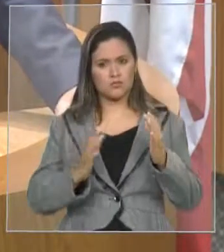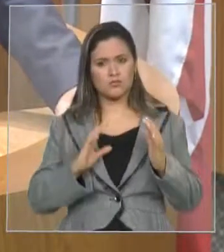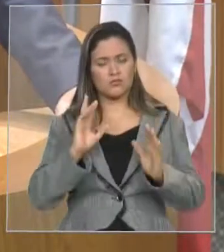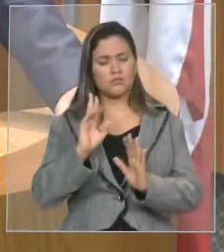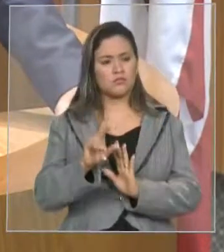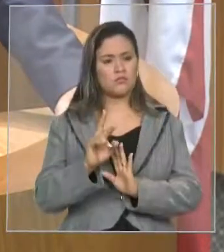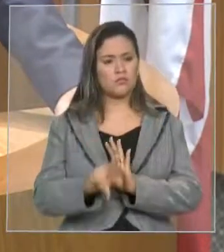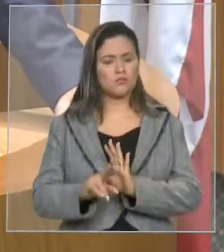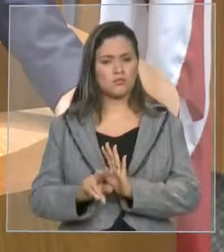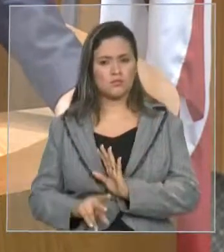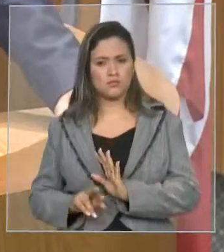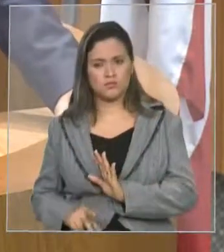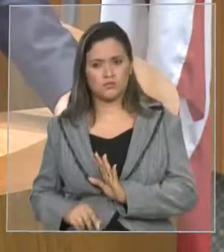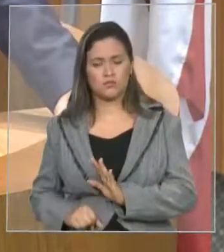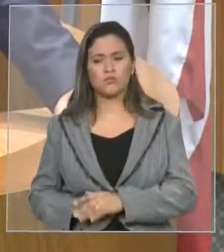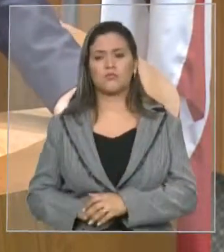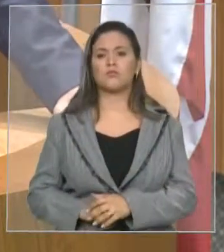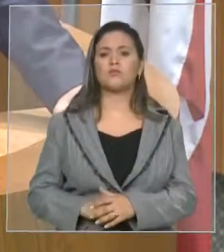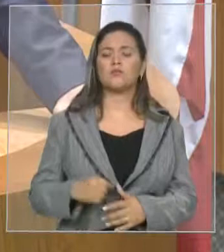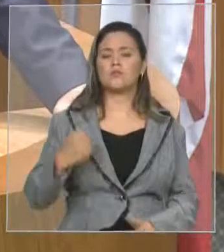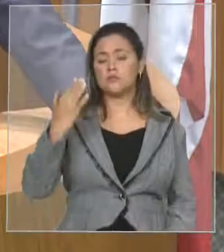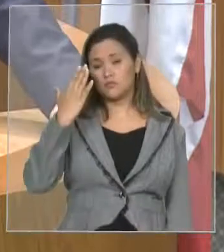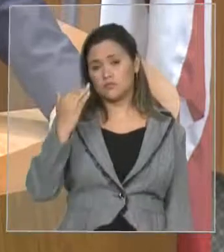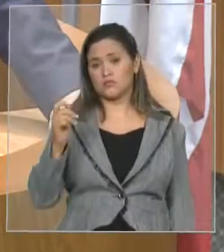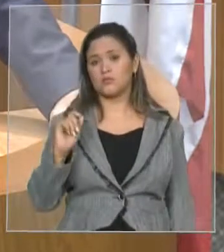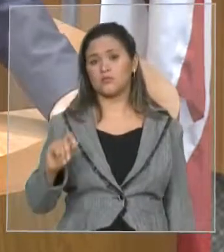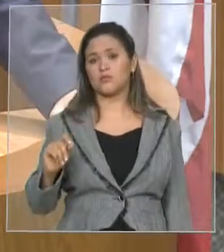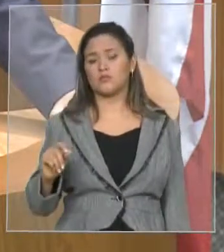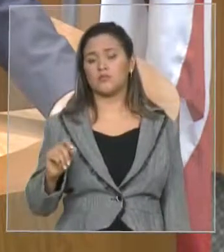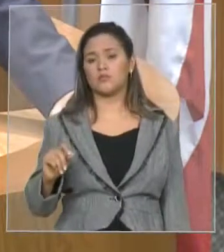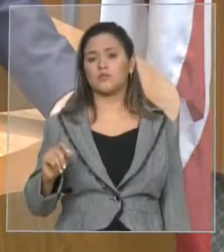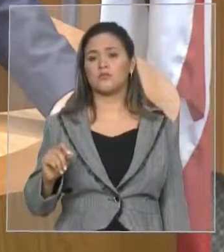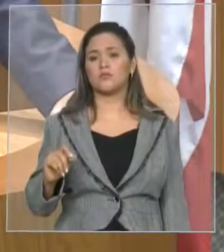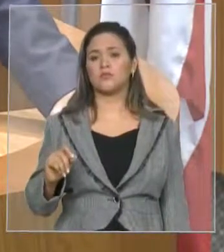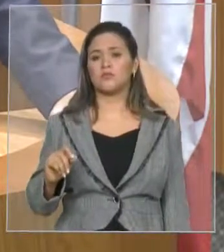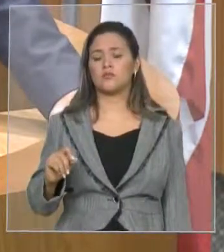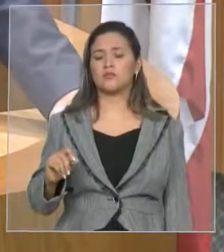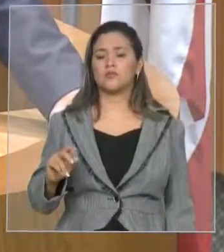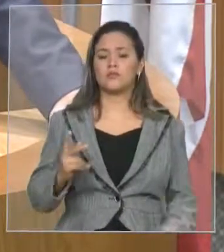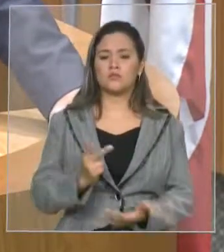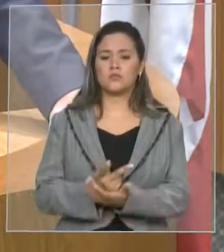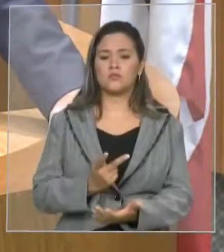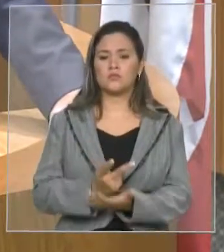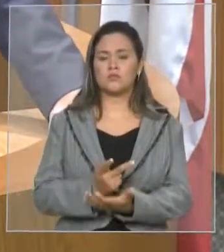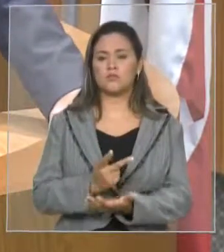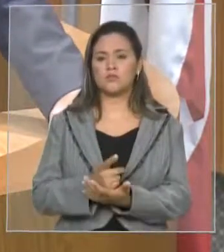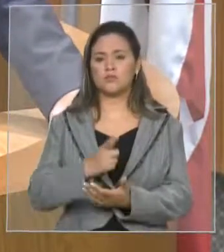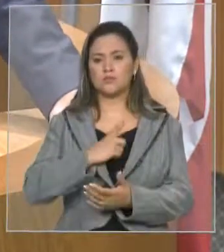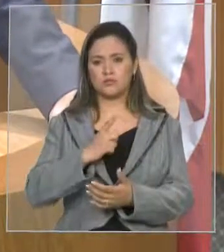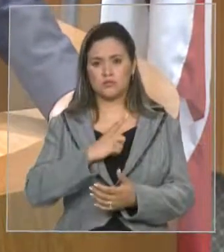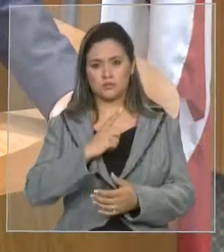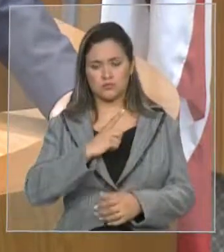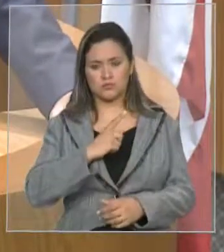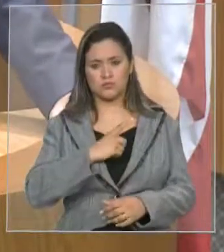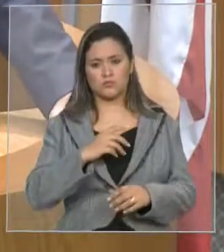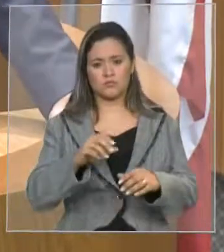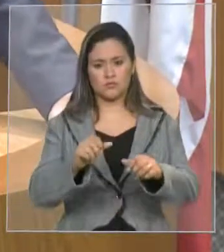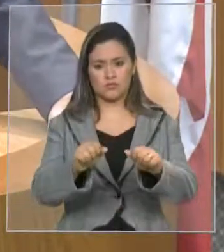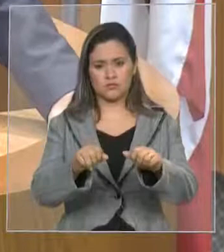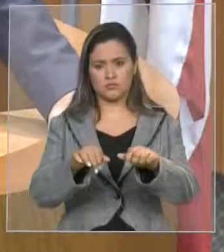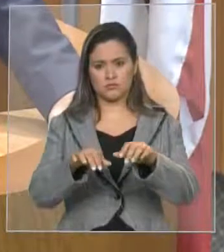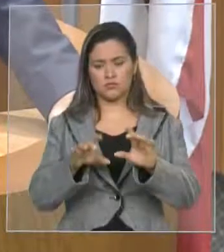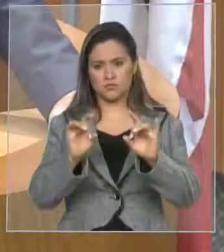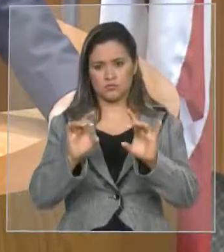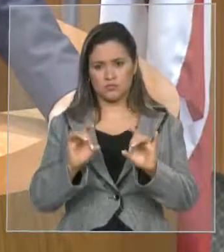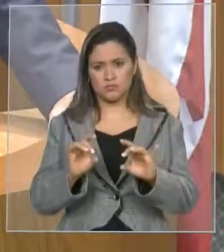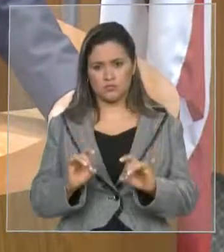modalidades, elas são feitas em solenidades para homenagear apenas uma pessoa. Na maioria das vezes é